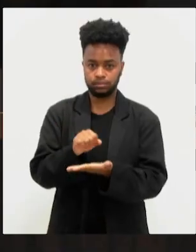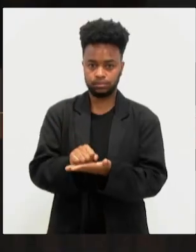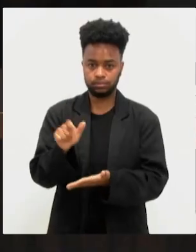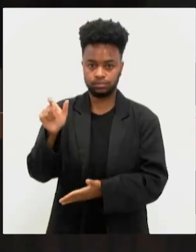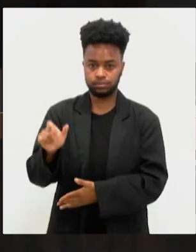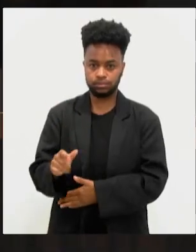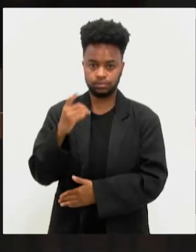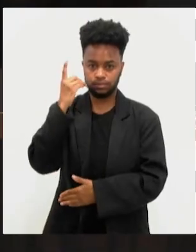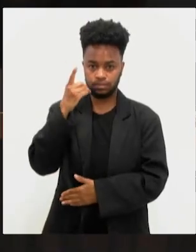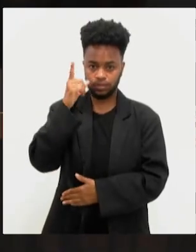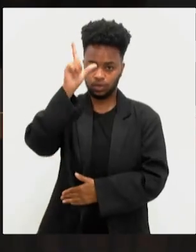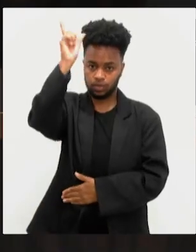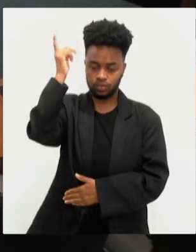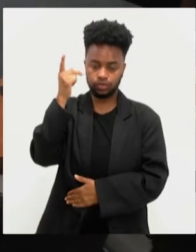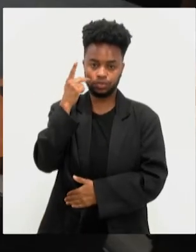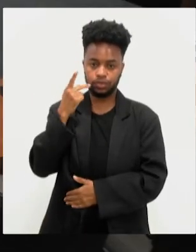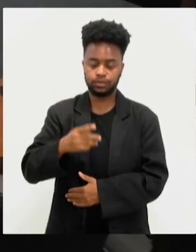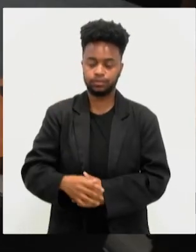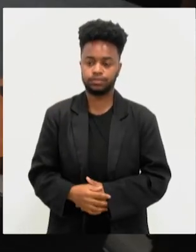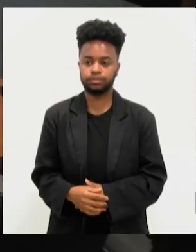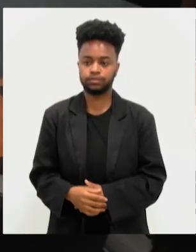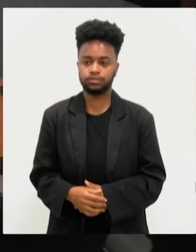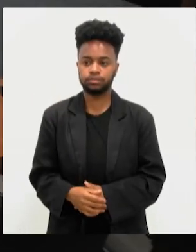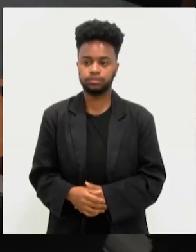o nobre deputado Luiz Paulo.